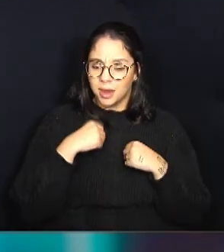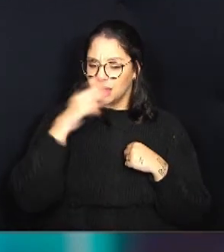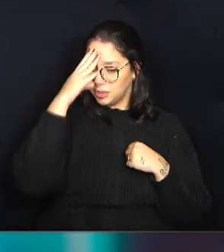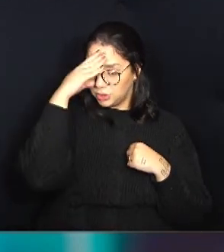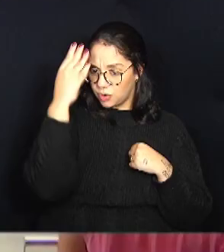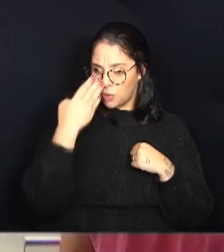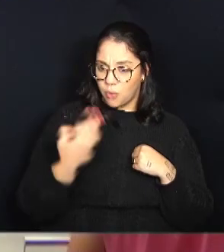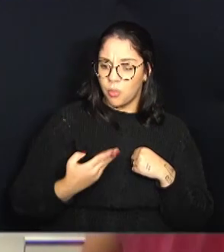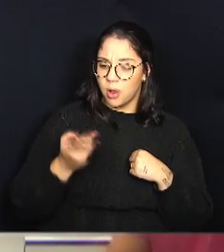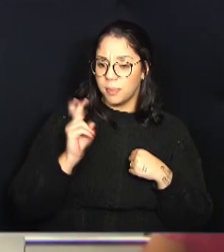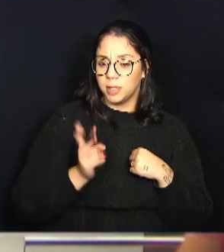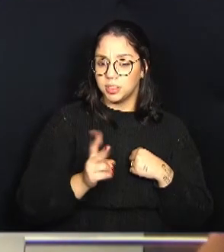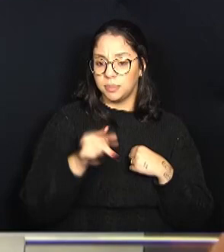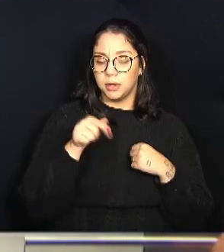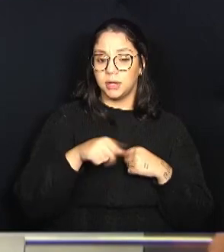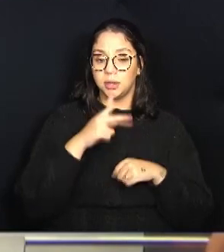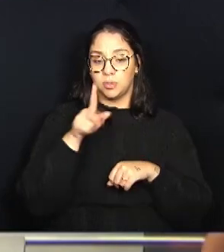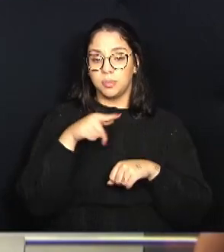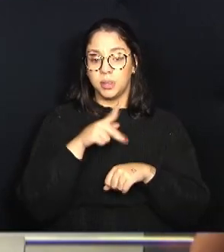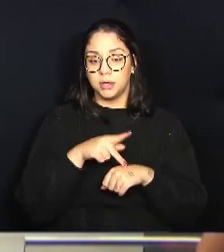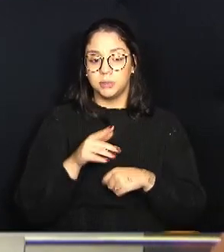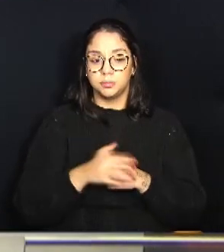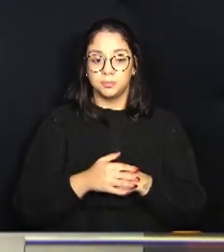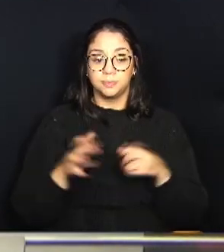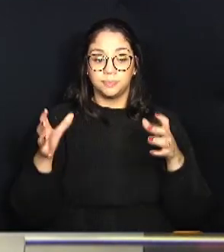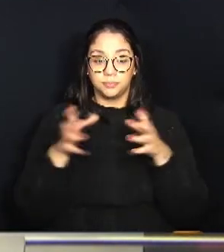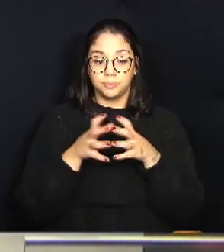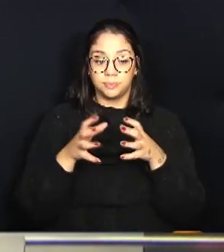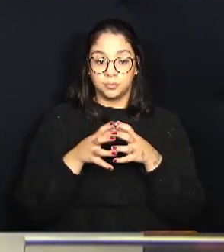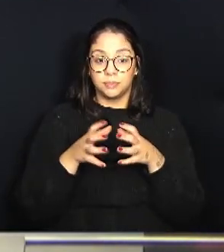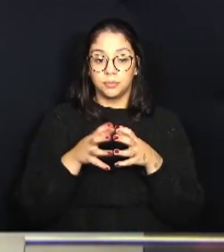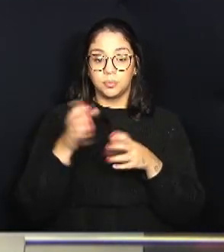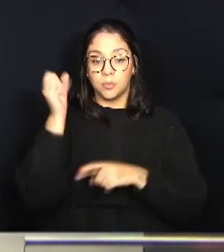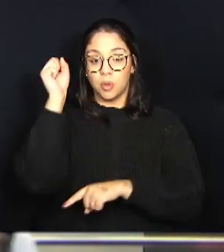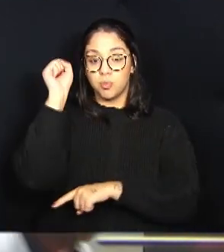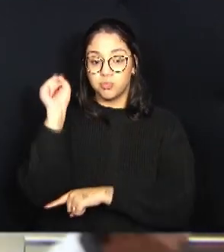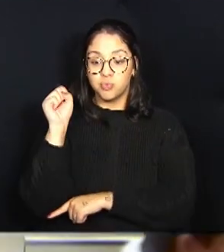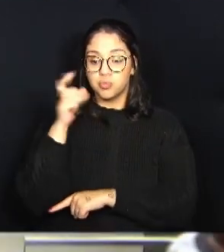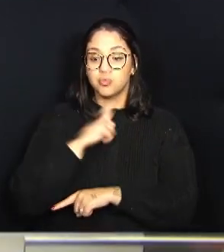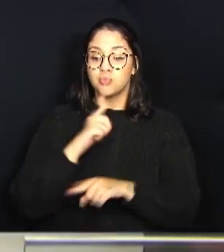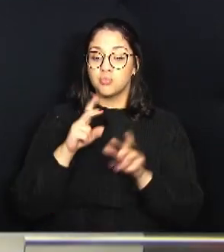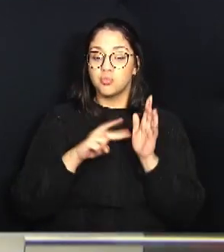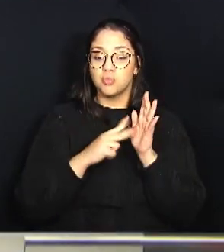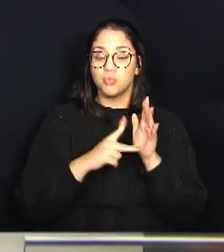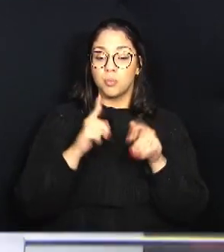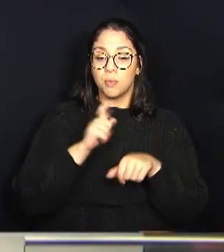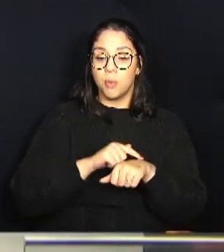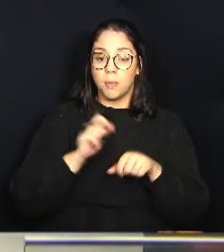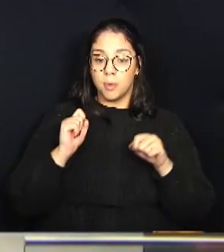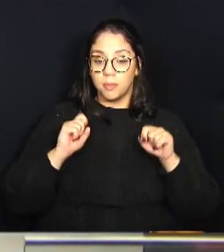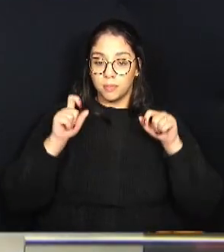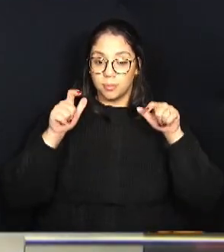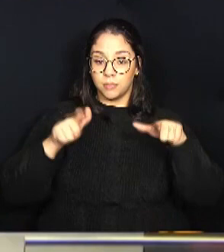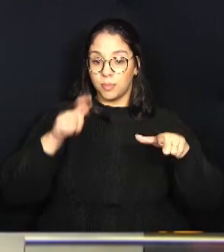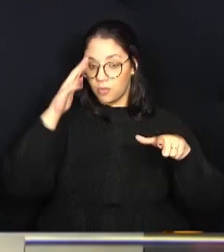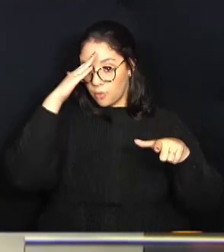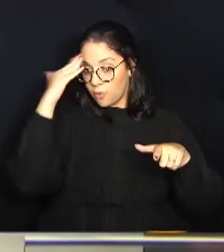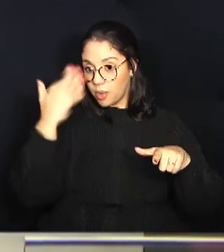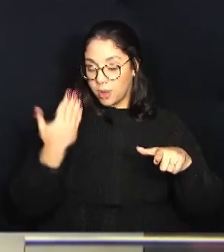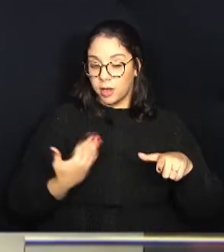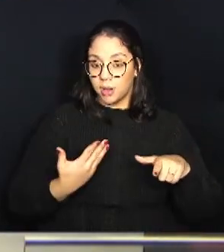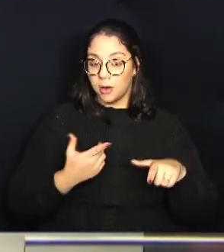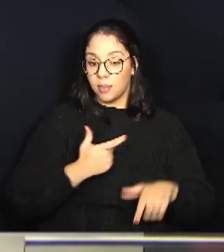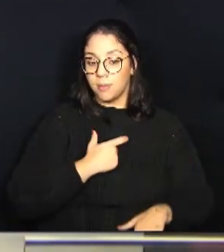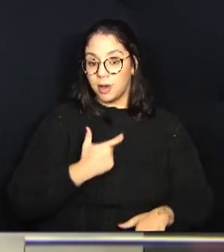sempre nesse país. Os membros do coletivo participaram do momento simbólico da entrega da honraria. A medalha